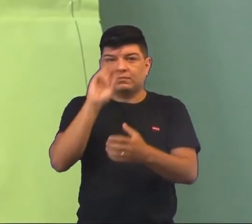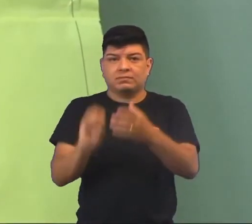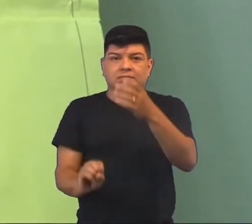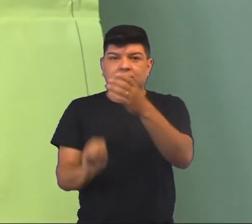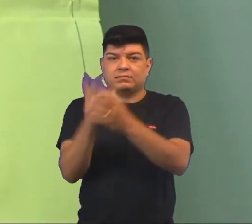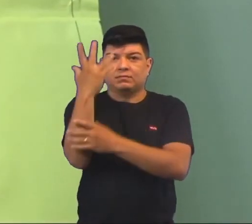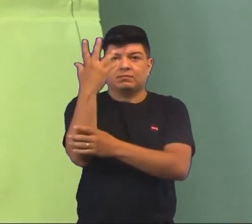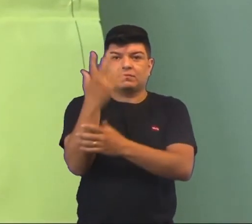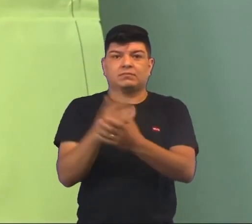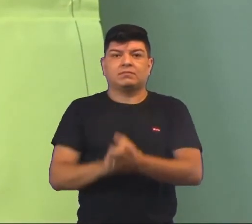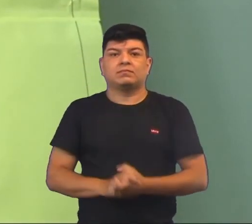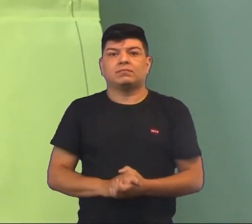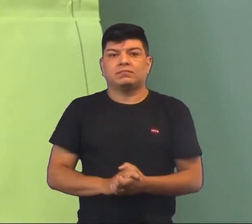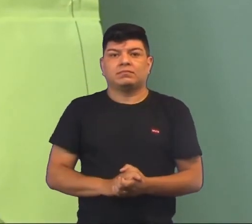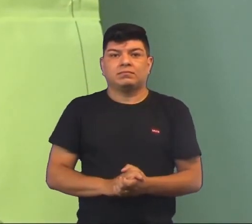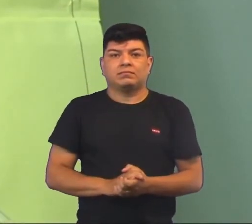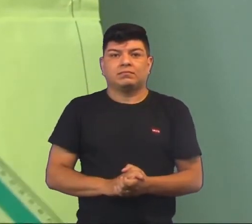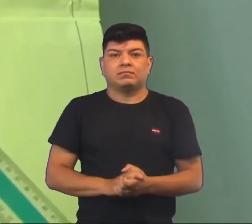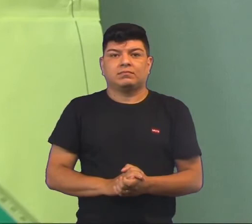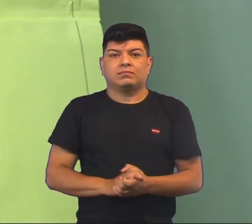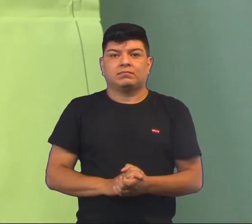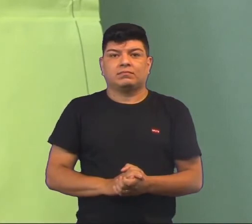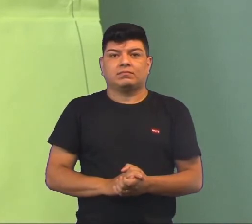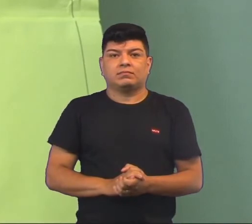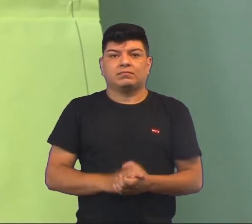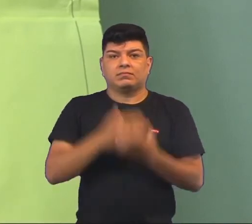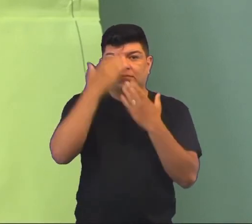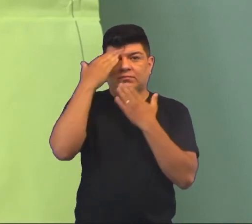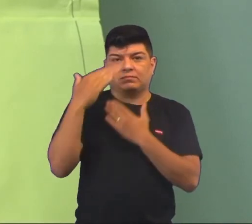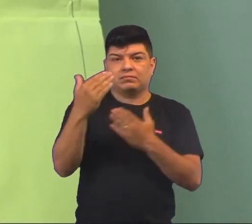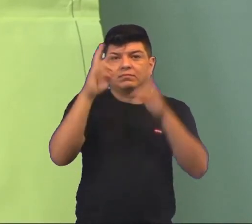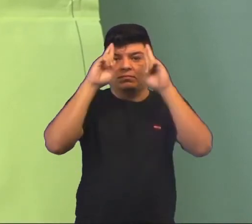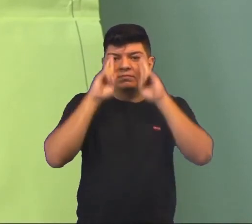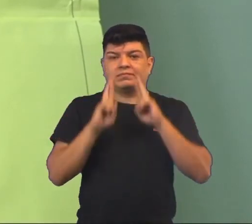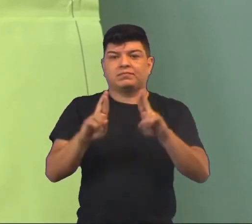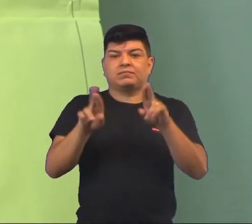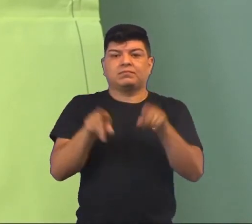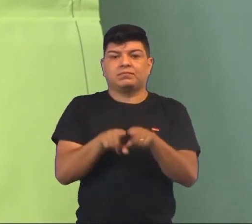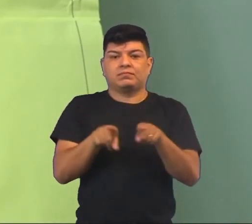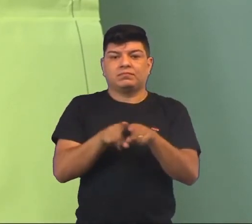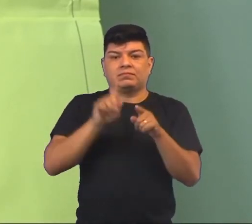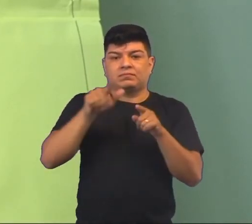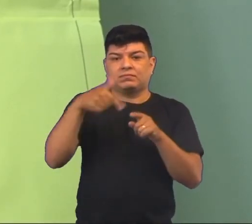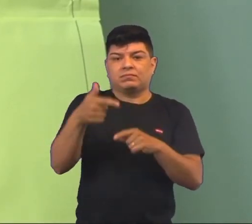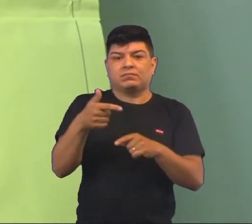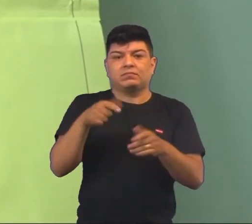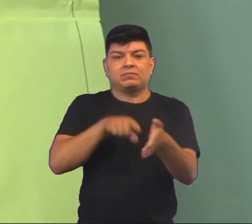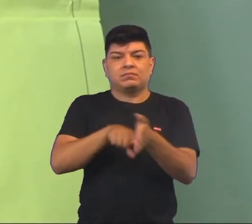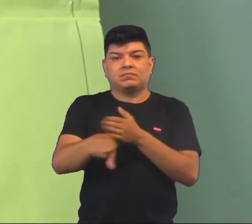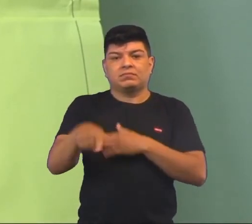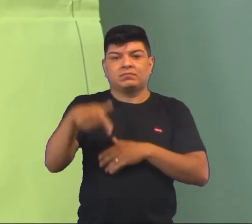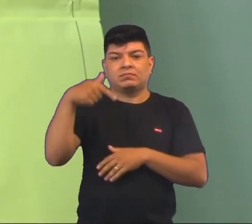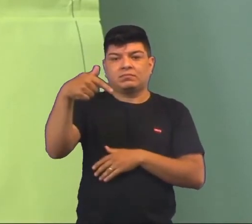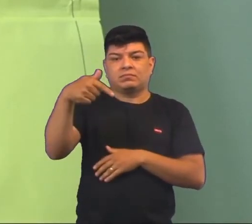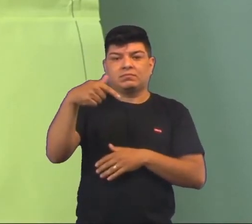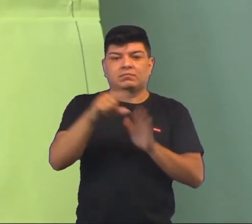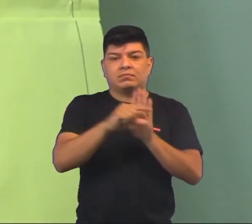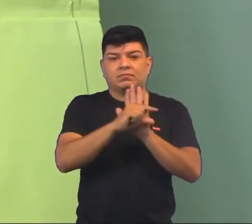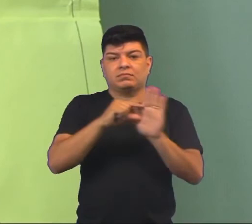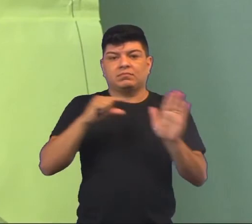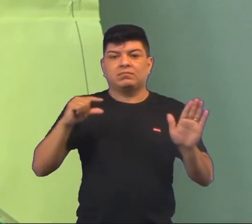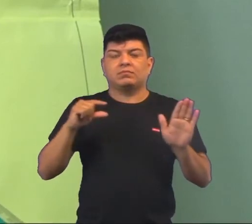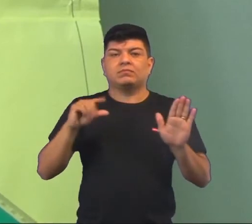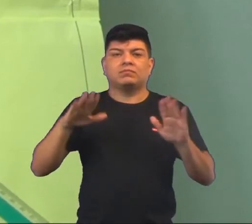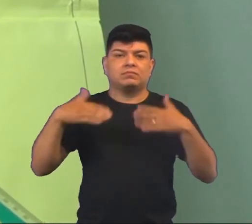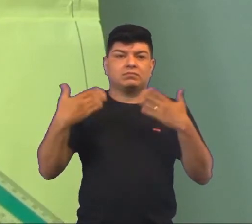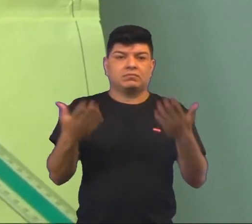ele construiu, ok? Eles agradecer e respeitar. Vamos para a próxima questão, questão 7. No trecho, ó, e